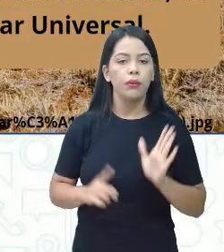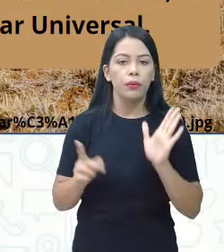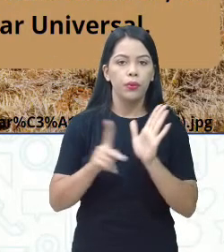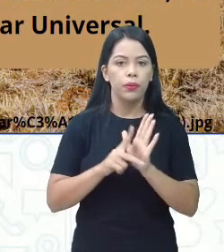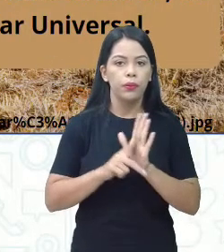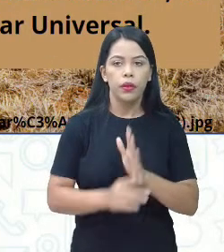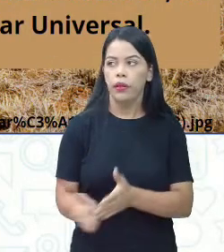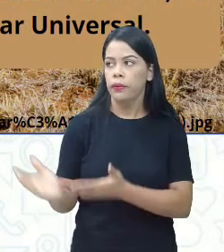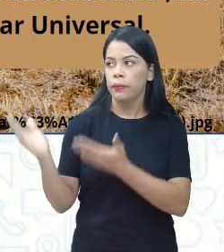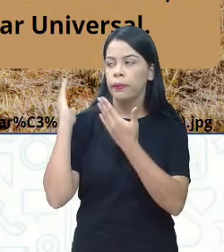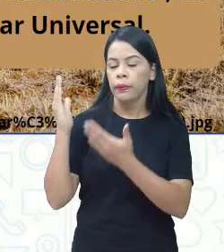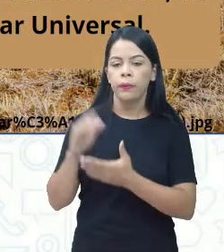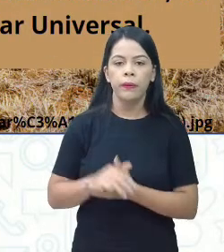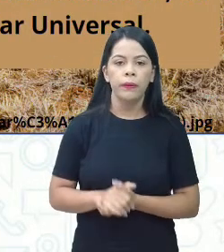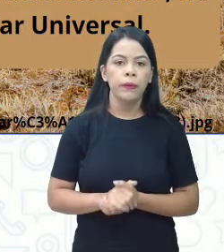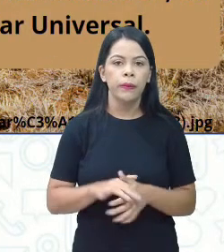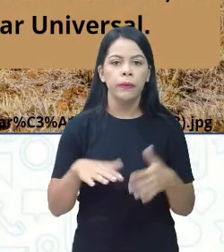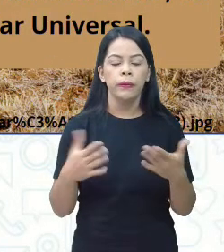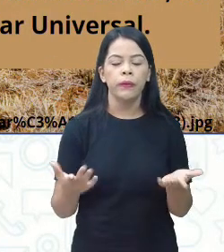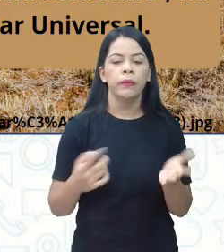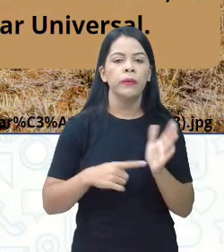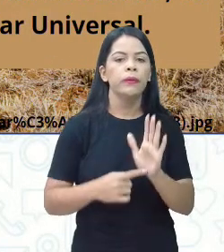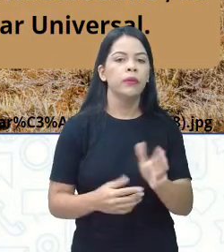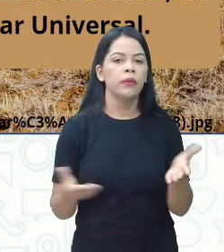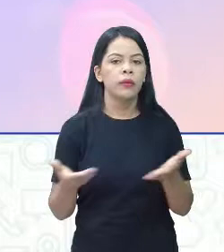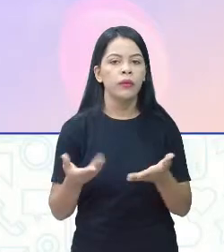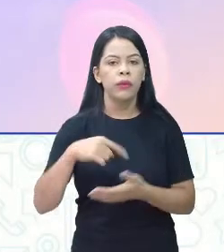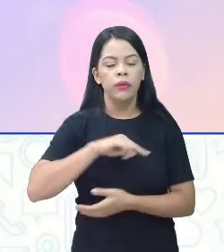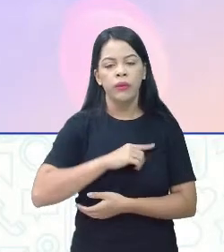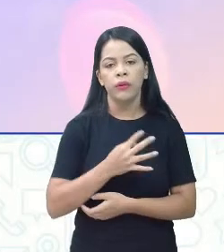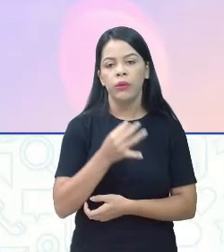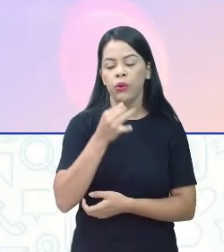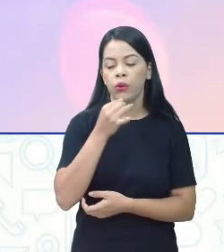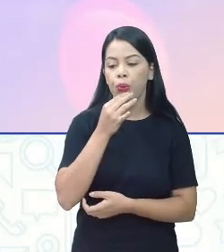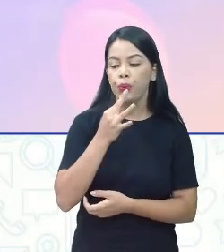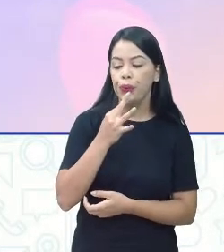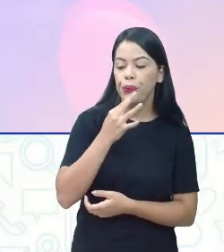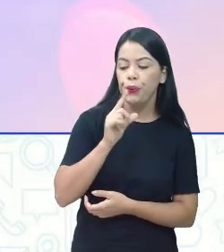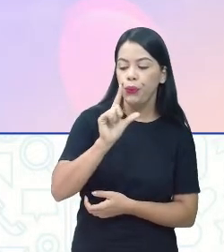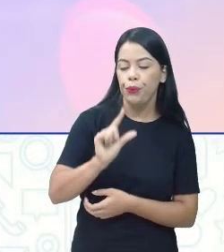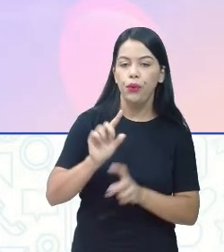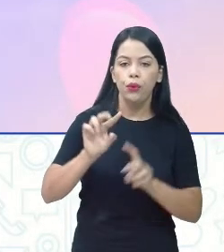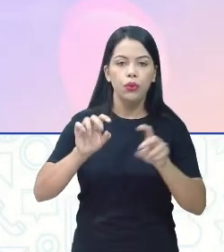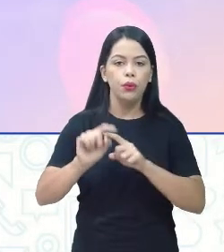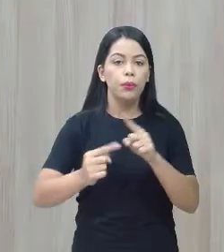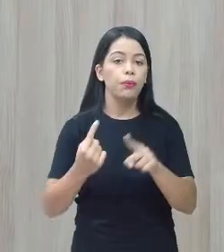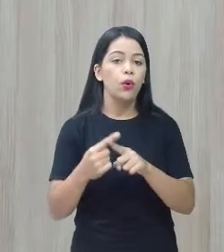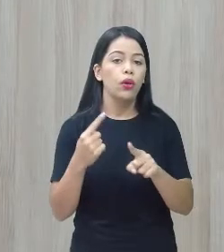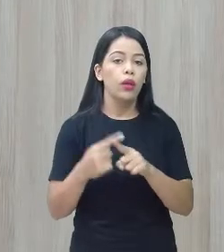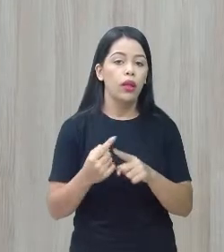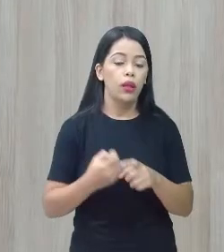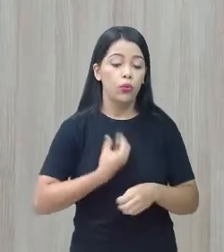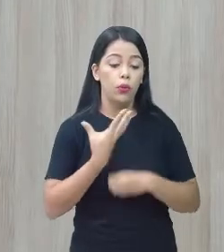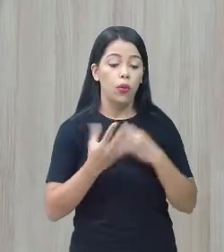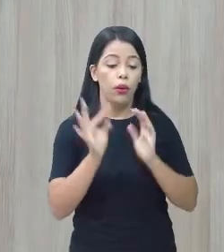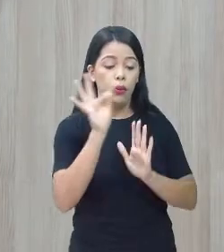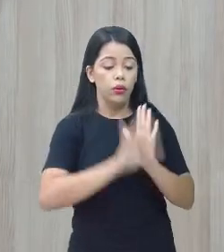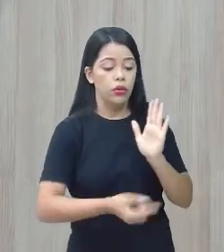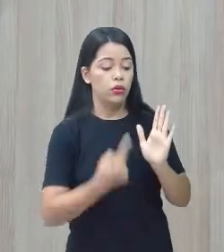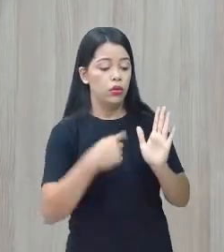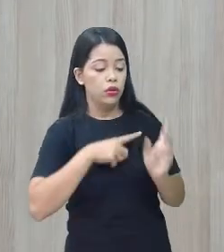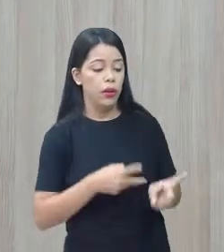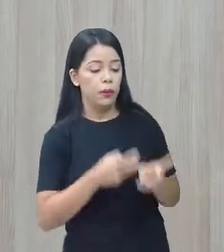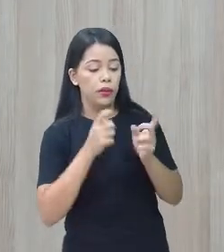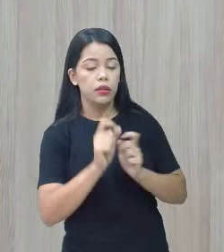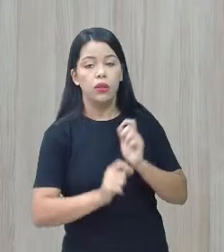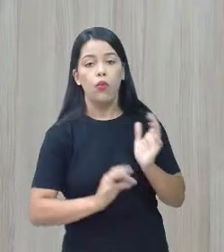bom, trouxe para que a gente conhecesse um pouco. E por quê? Porque no poema Patativa do Assaré, a gente pode perceber que